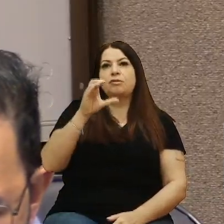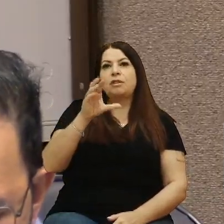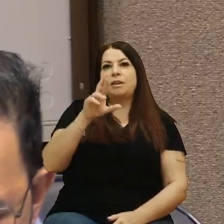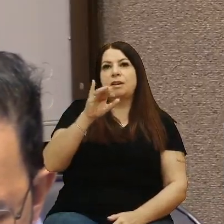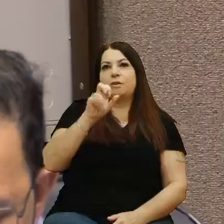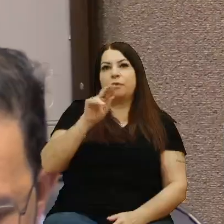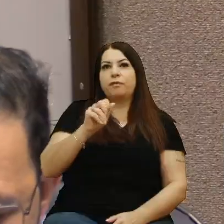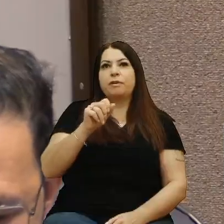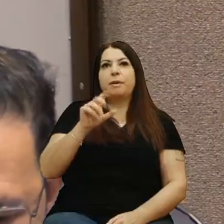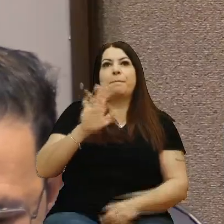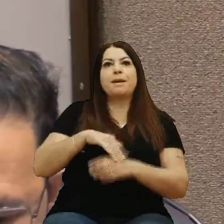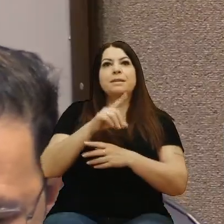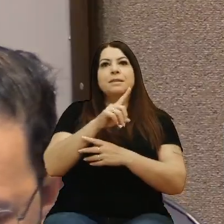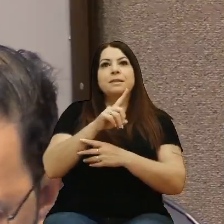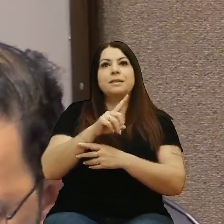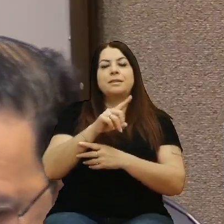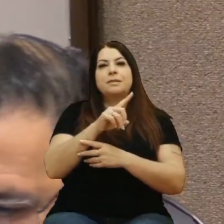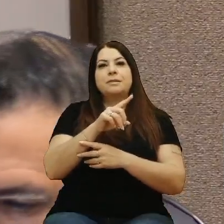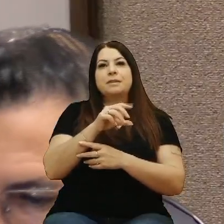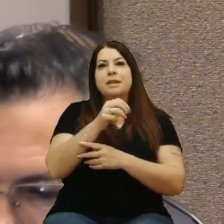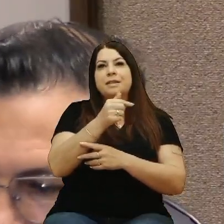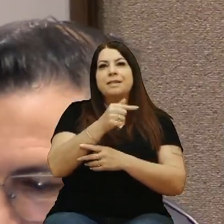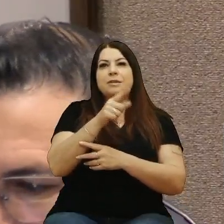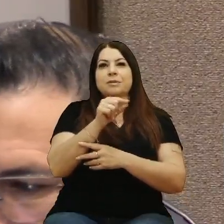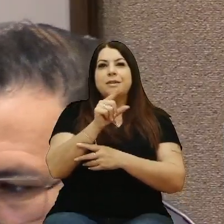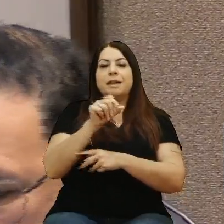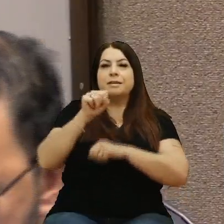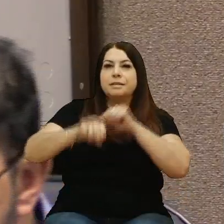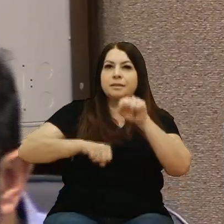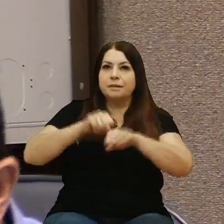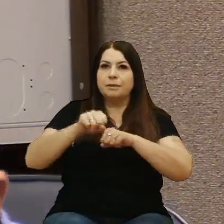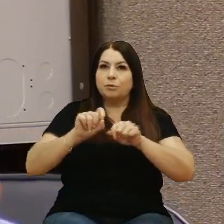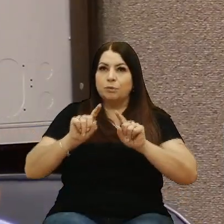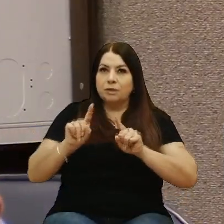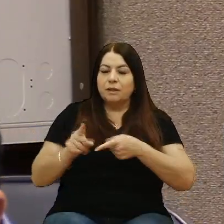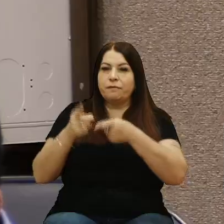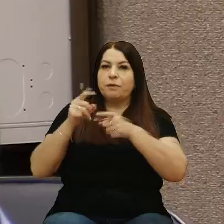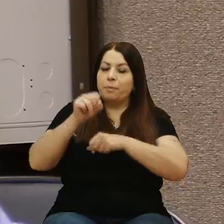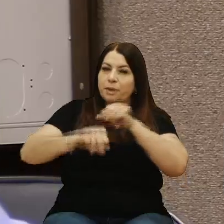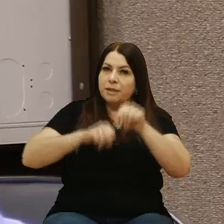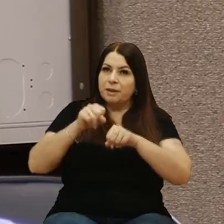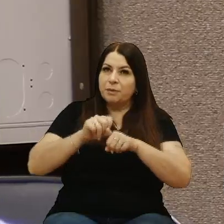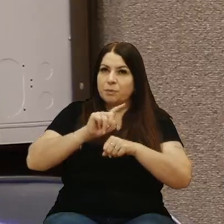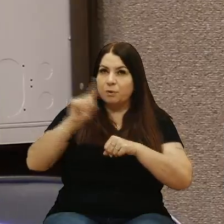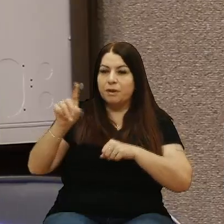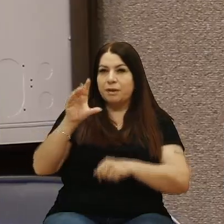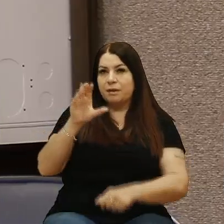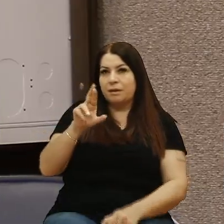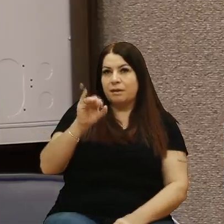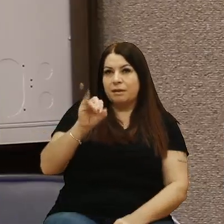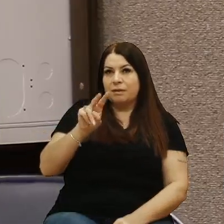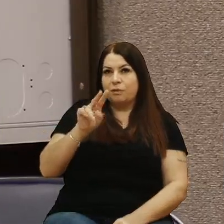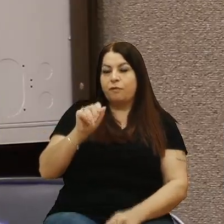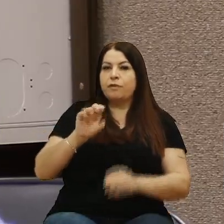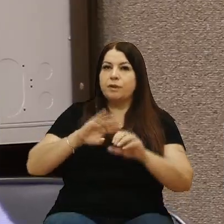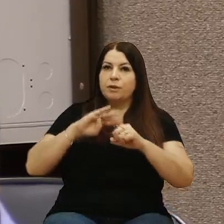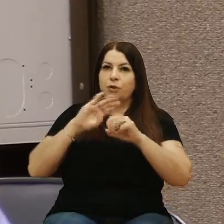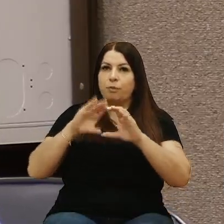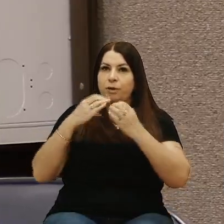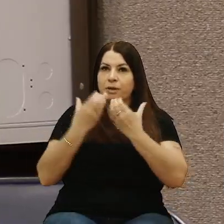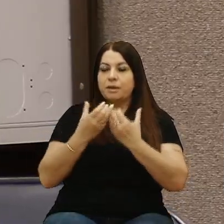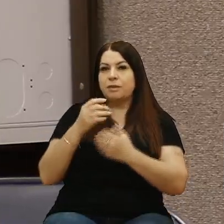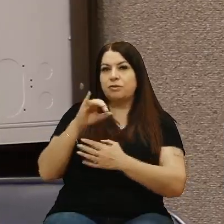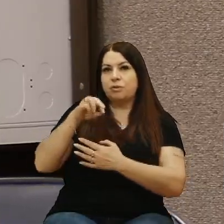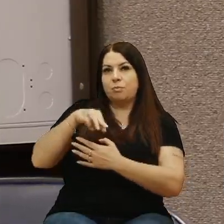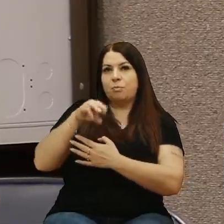410 ciclistas para o sexto desafio, né? O sexto Desafio Pedal Caxias, lá no distrito de Criúva, lá na comunidade São Jorge da